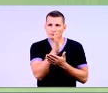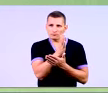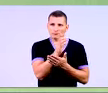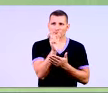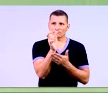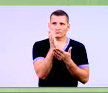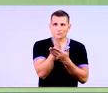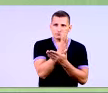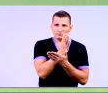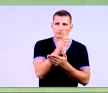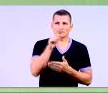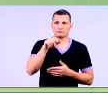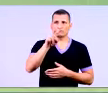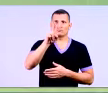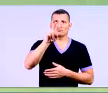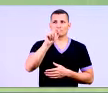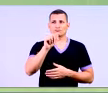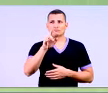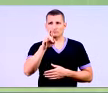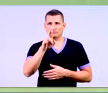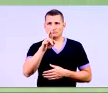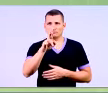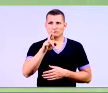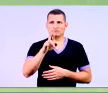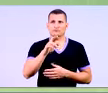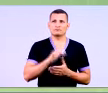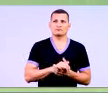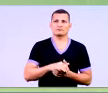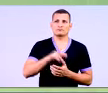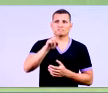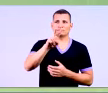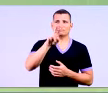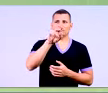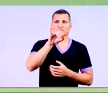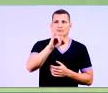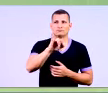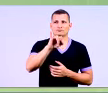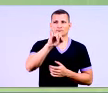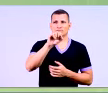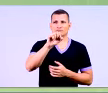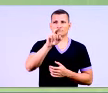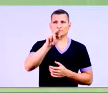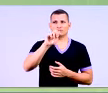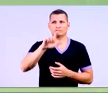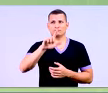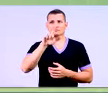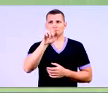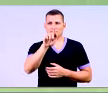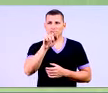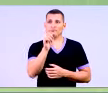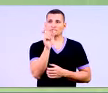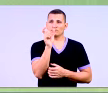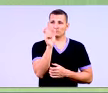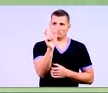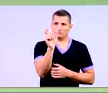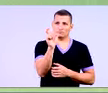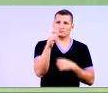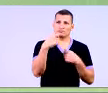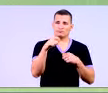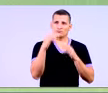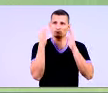o vá em visual g a gente está utilizando o nome da variável deve seguir as regras que a gente já conhece